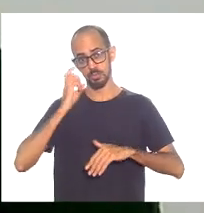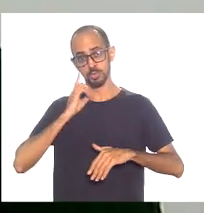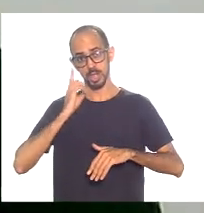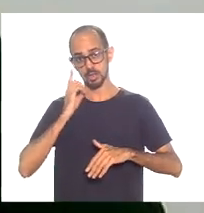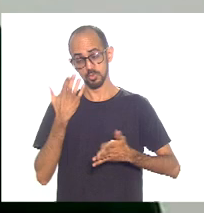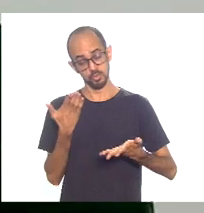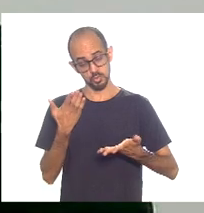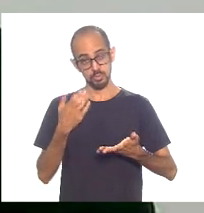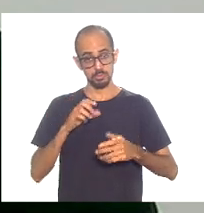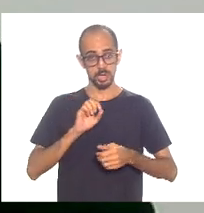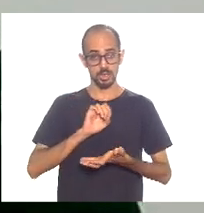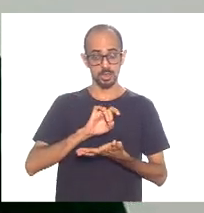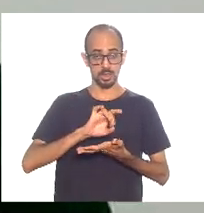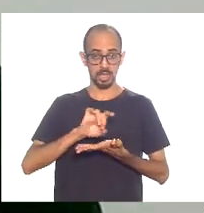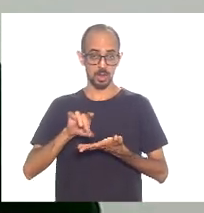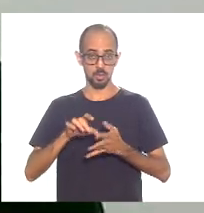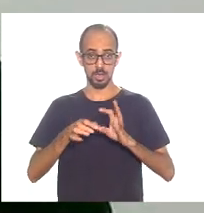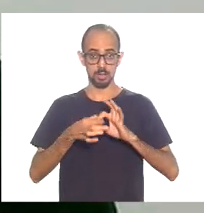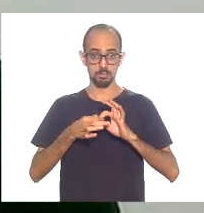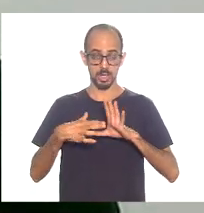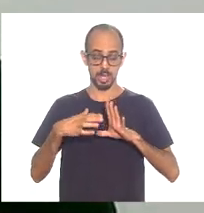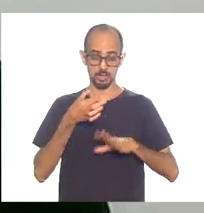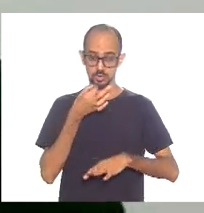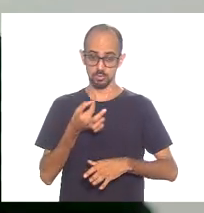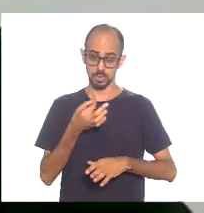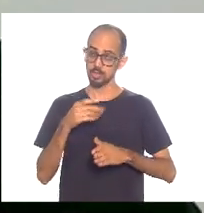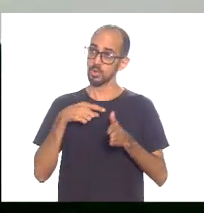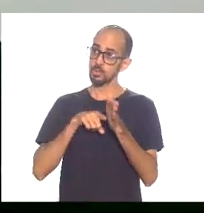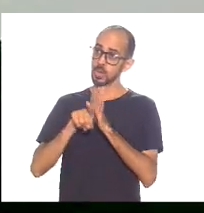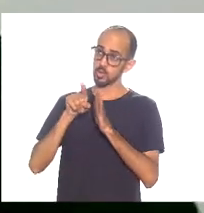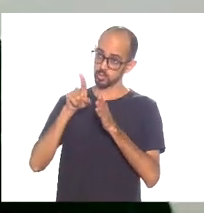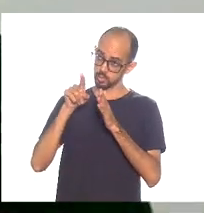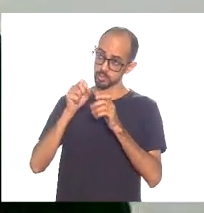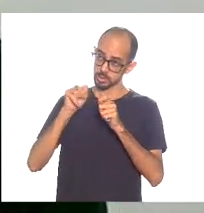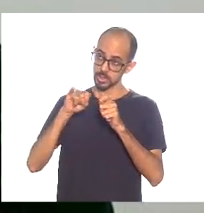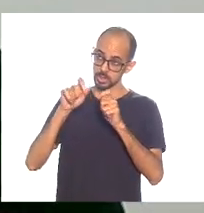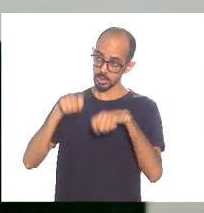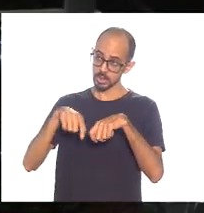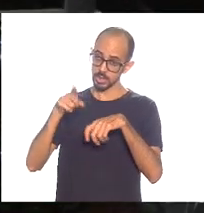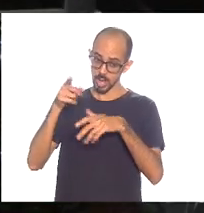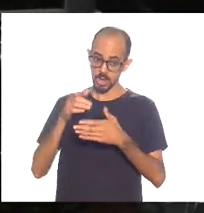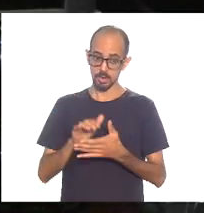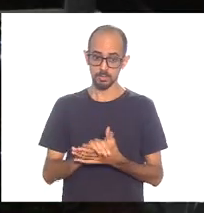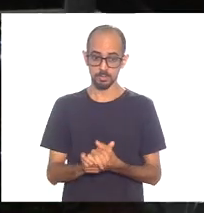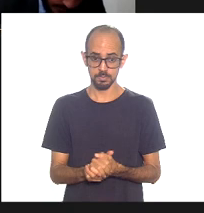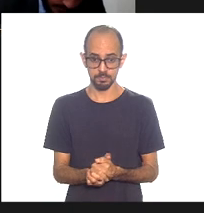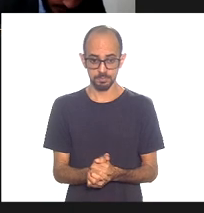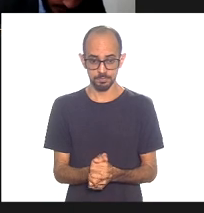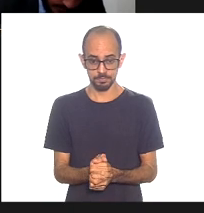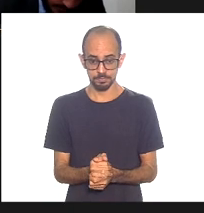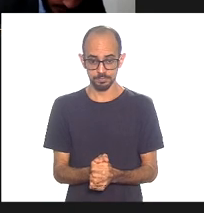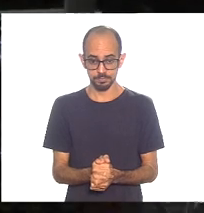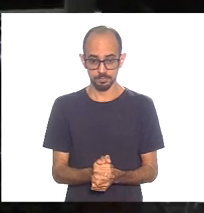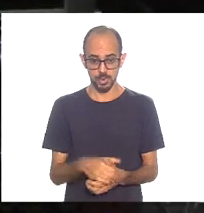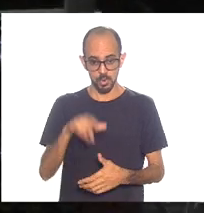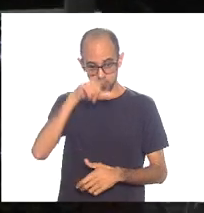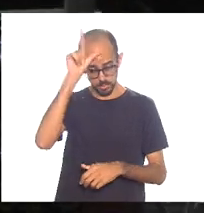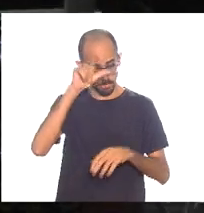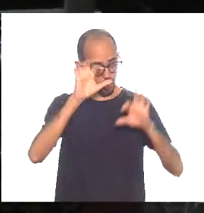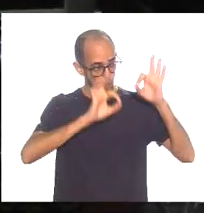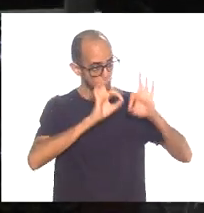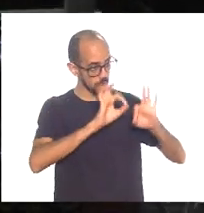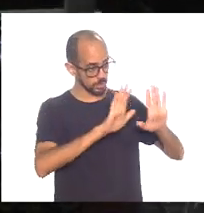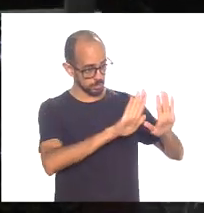fazer o seu encaminhamento. Então, eu fiz essa questão de ordem e pergunto à Vossa Excelência se é possível submeter ao plenário. Bem, questão de ordem, senhor presidente. Já, Luiz.